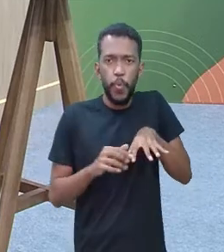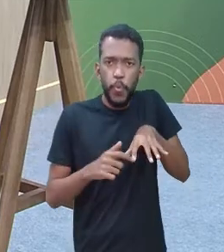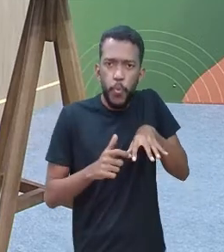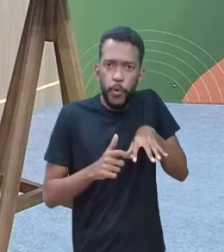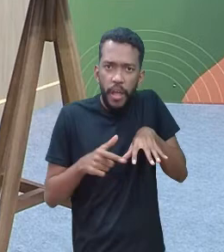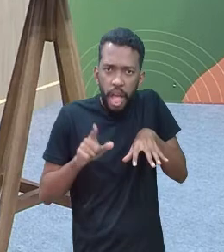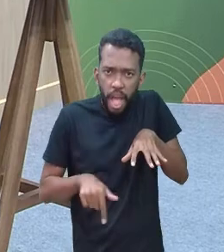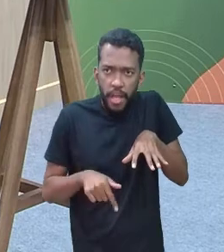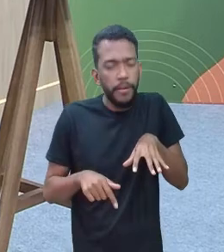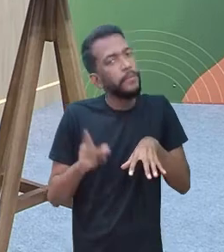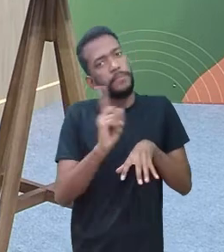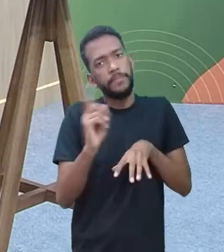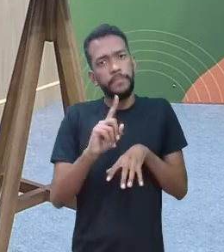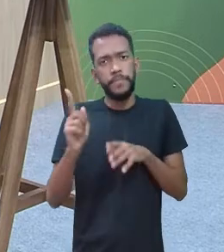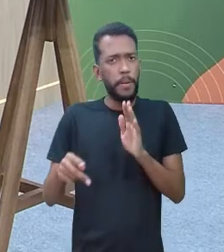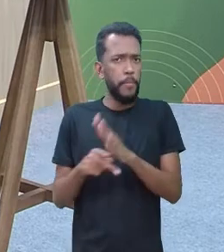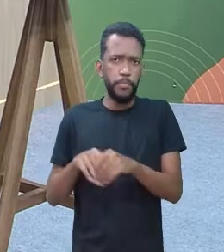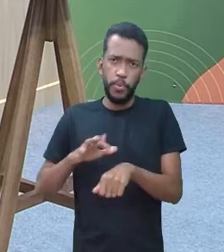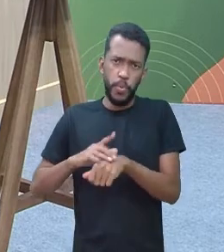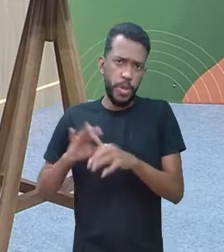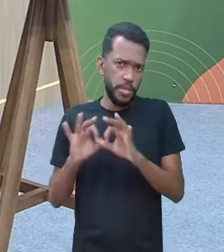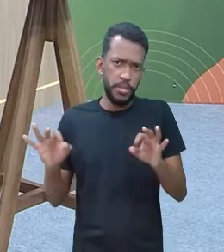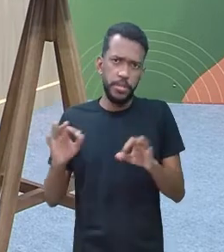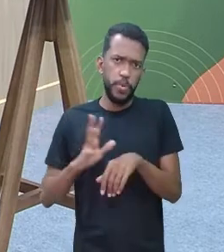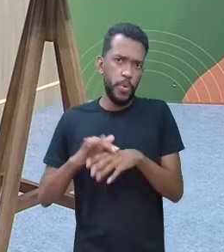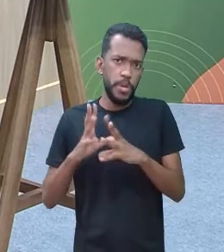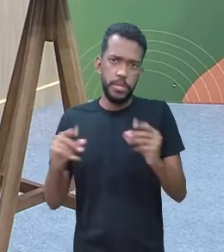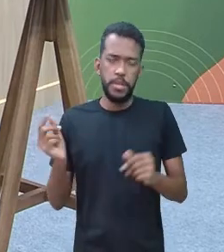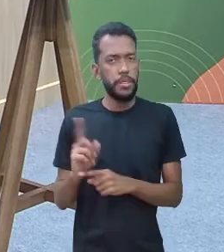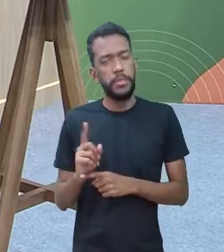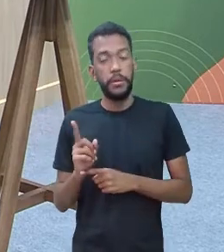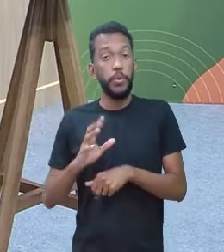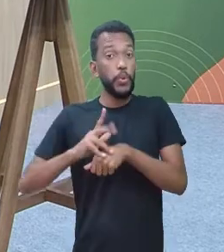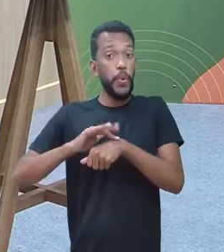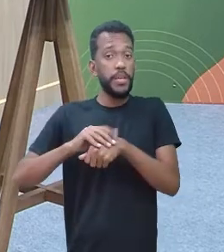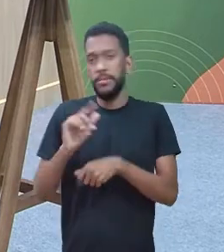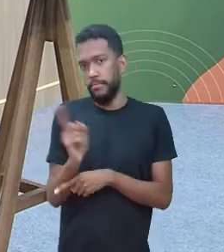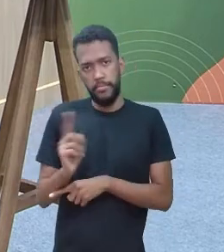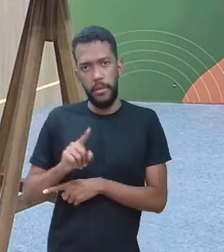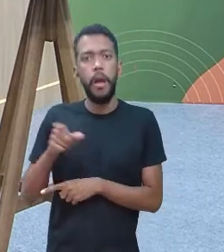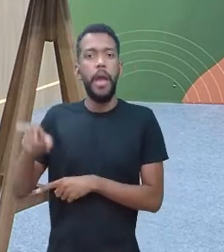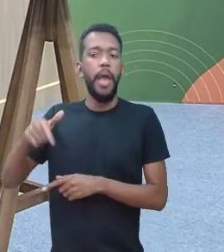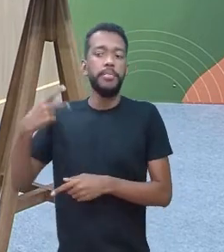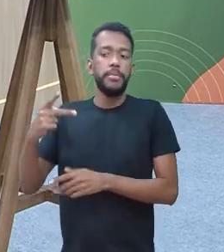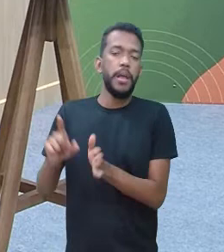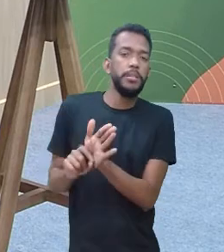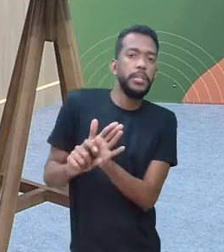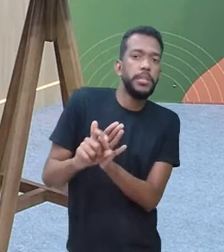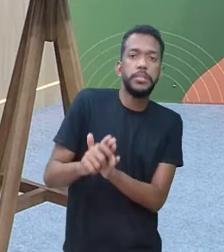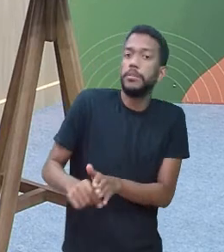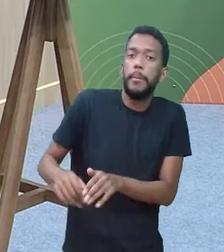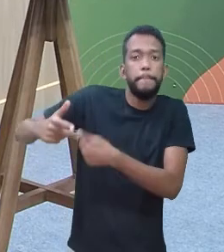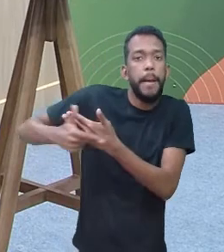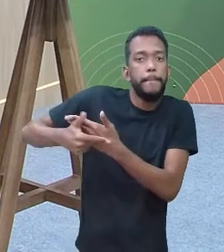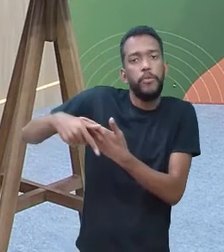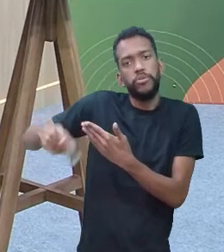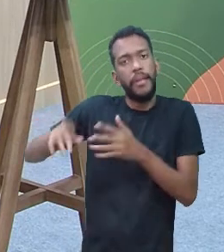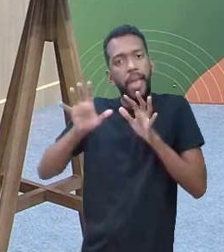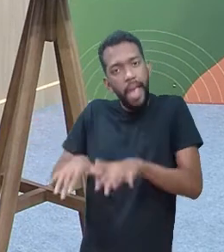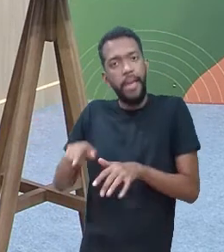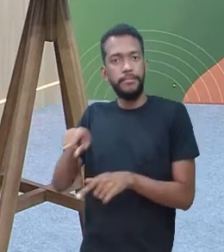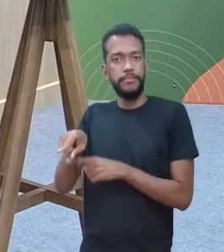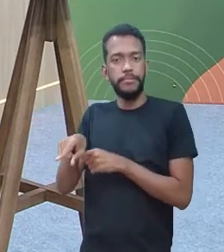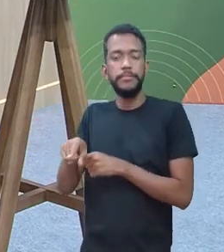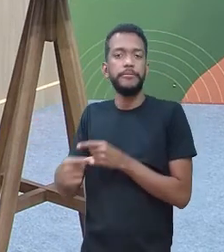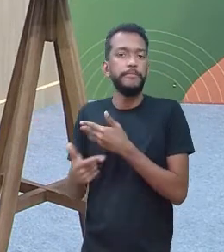gente, esses fungos não são causadores de doença, são fungos decompositores. Esse é o trabalho dele, esse é o papel dele. É